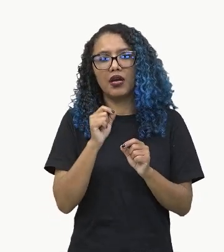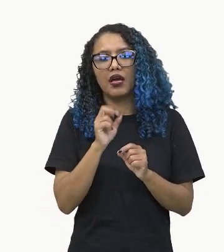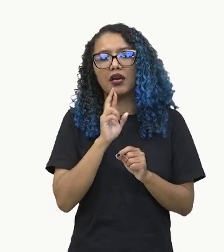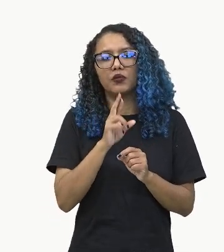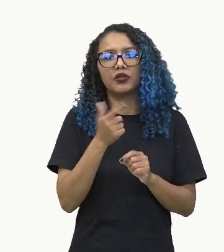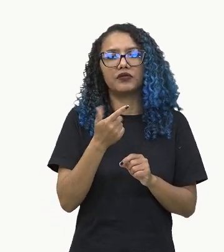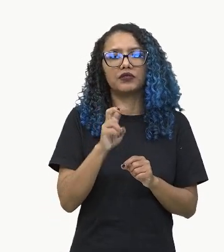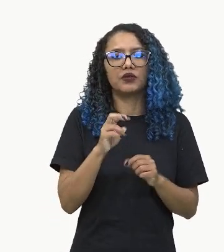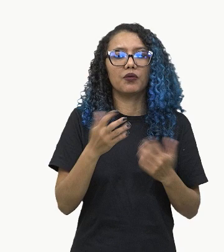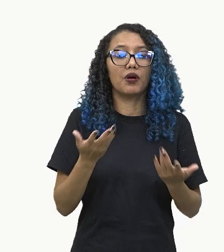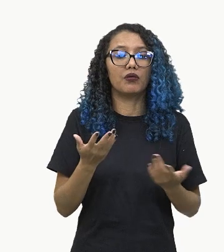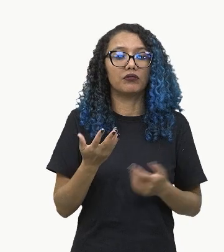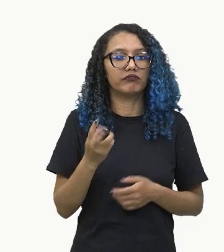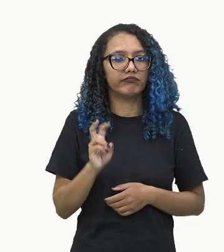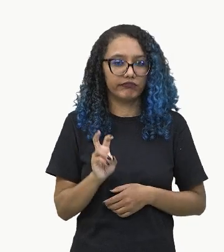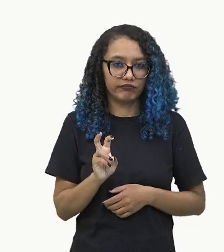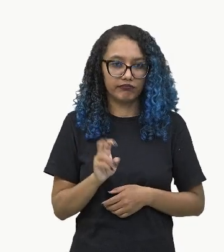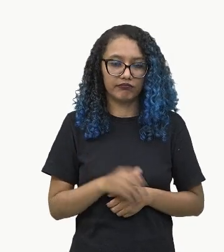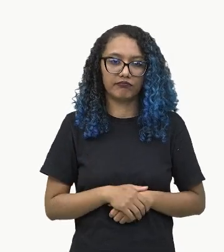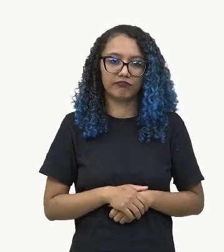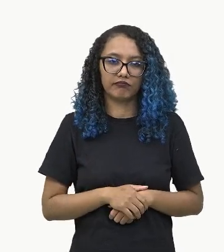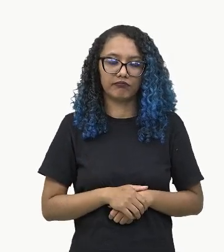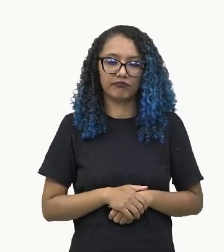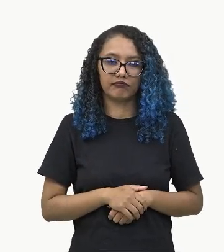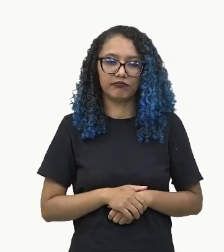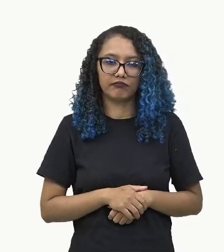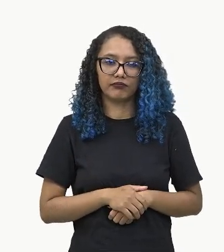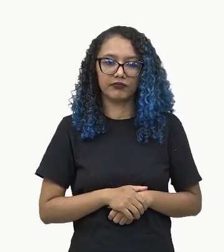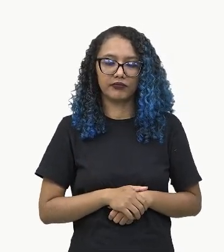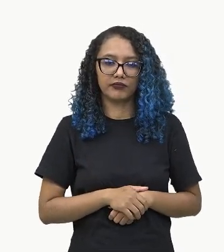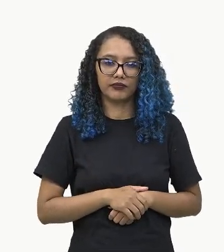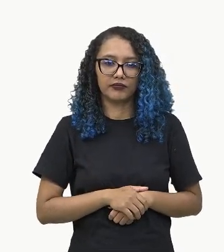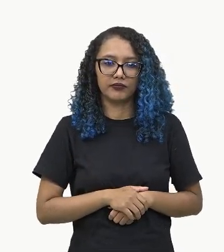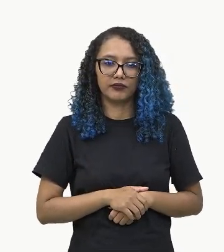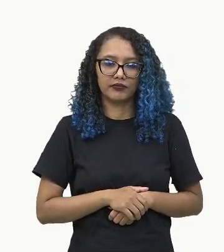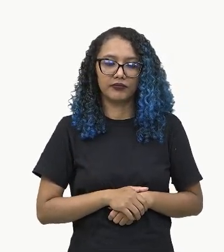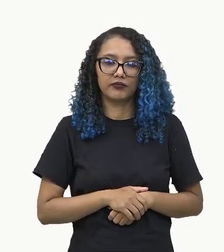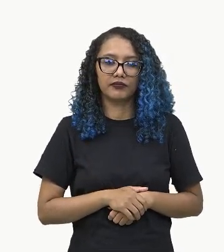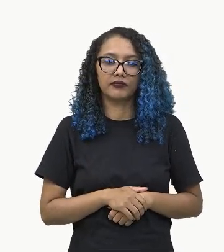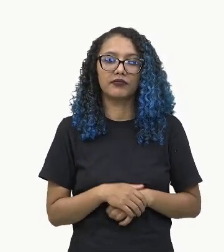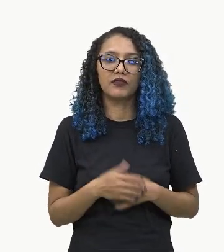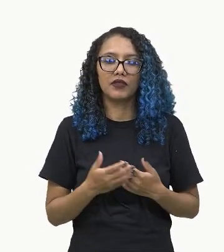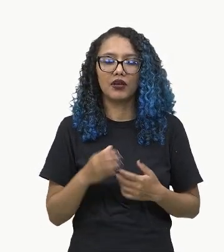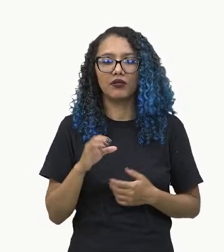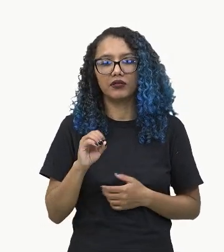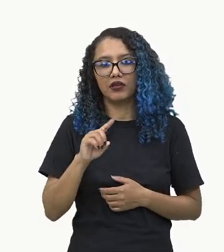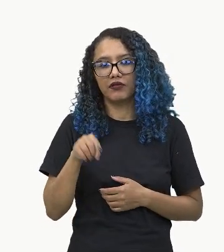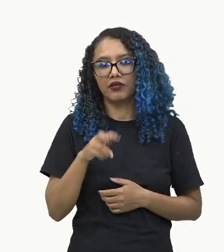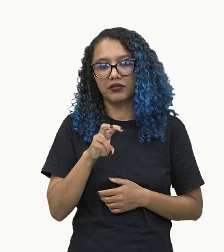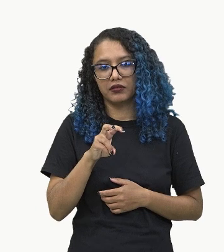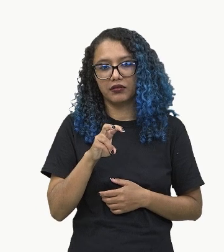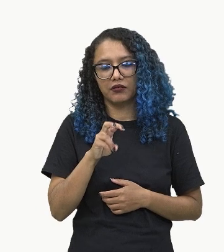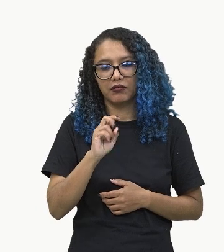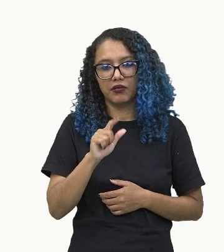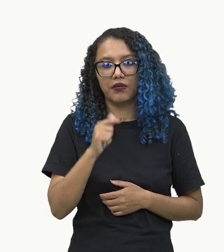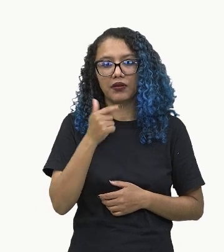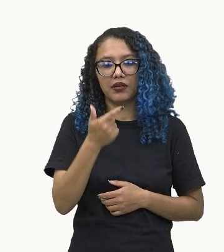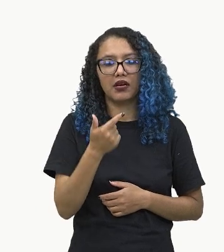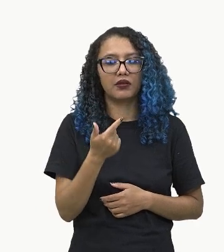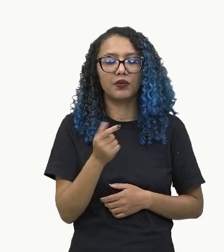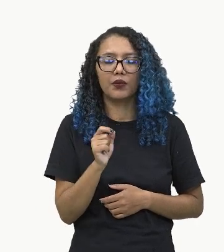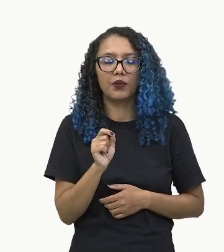cima. É 5. Então, eu sei que 0,5 ao